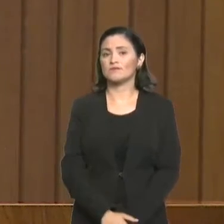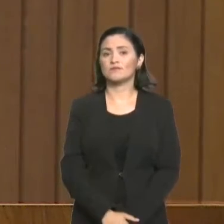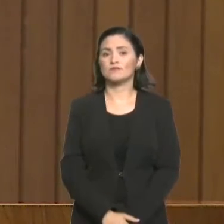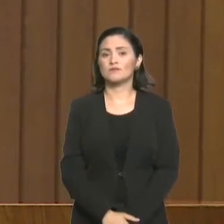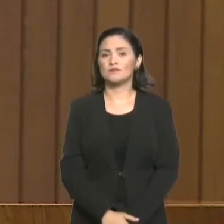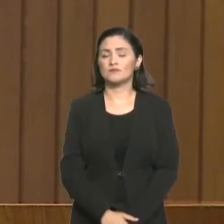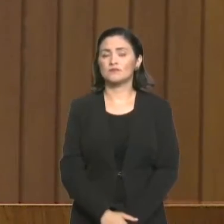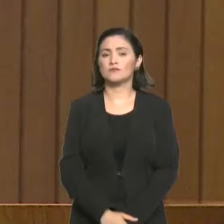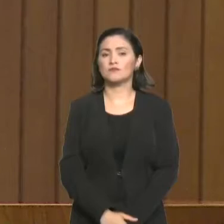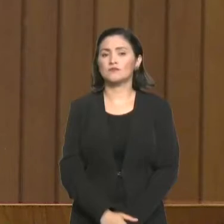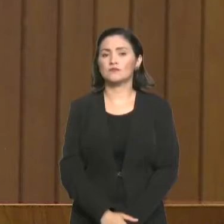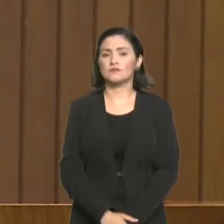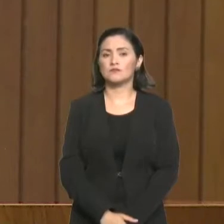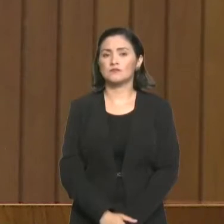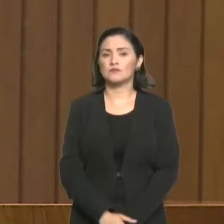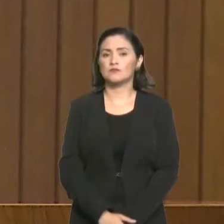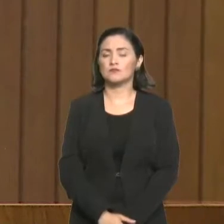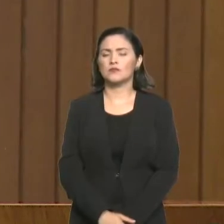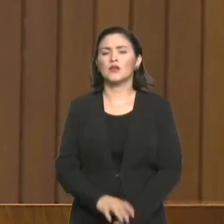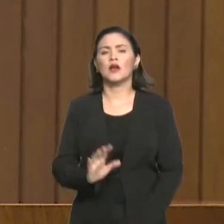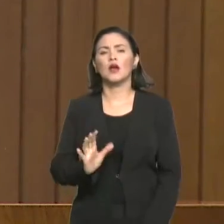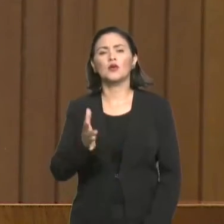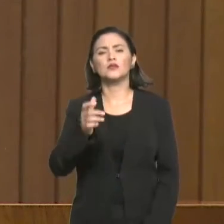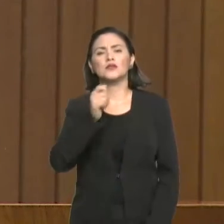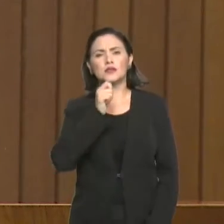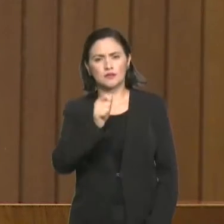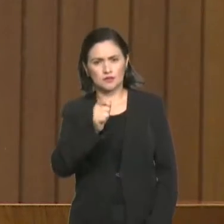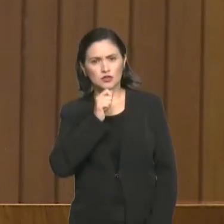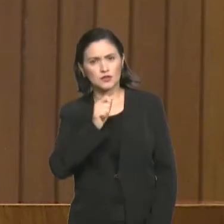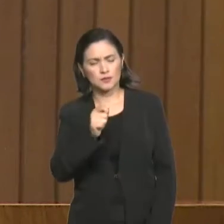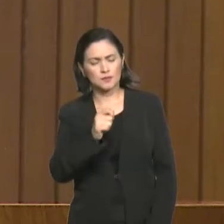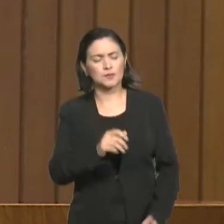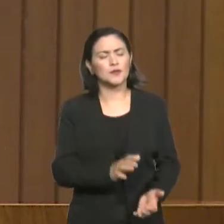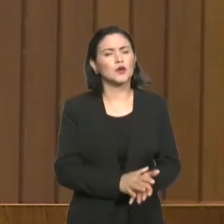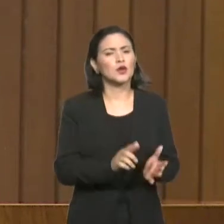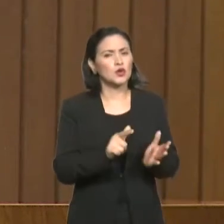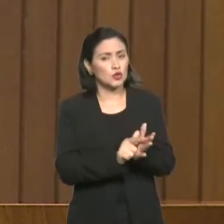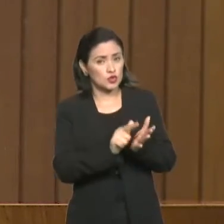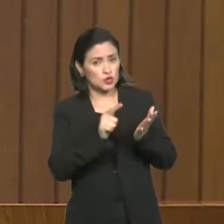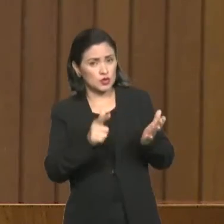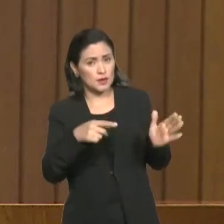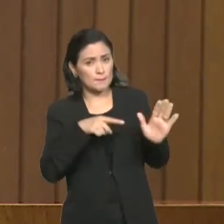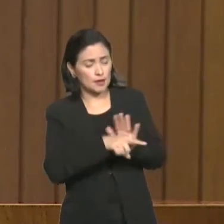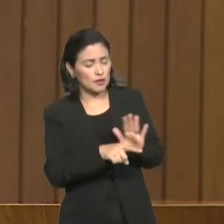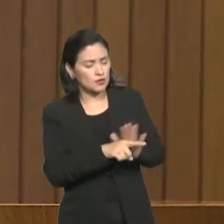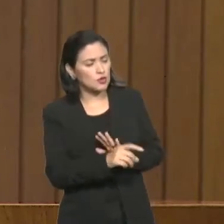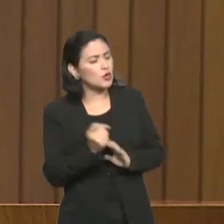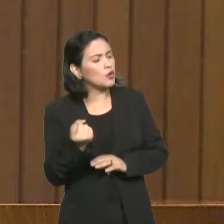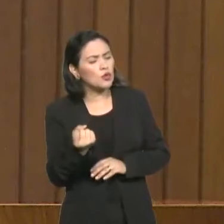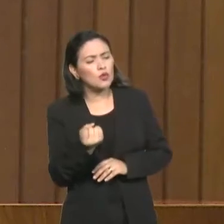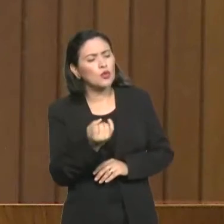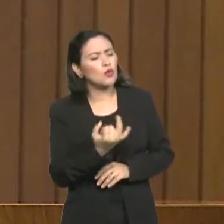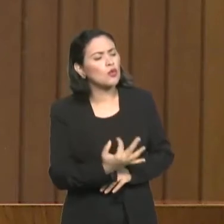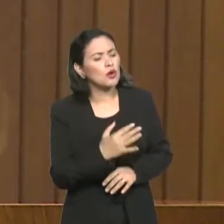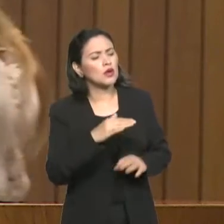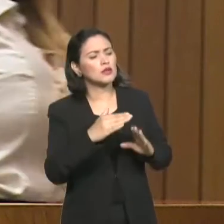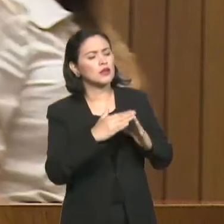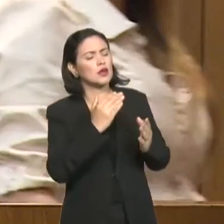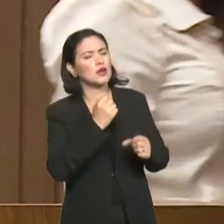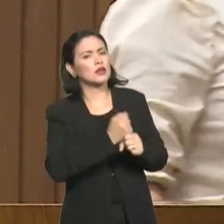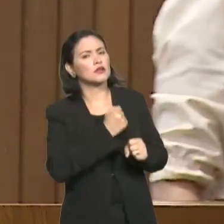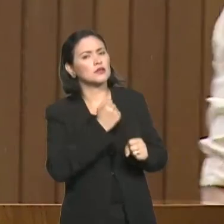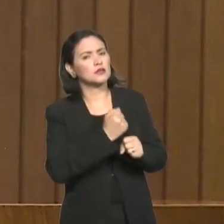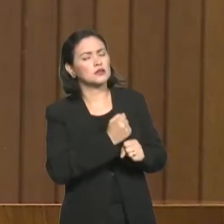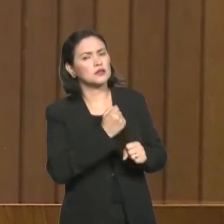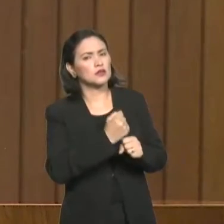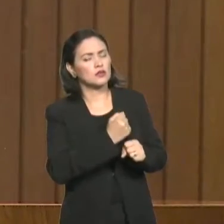Durante a entrevista, o jornalista perguntou a quantidade de escolas reformadas, deputado